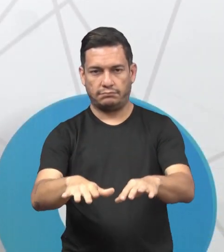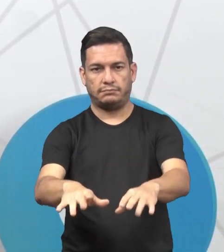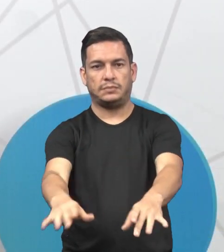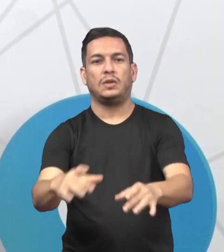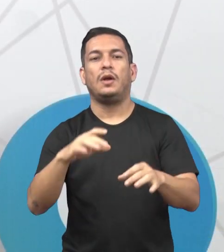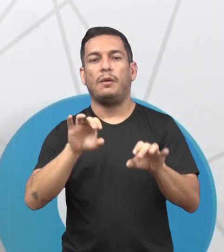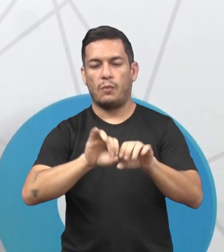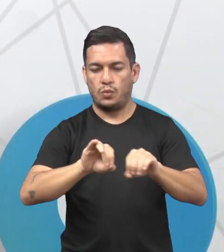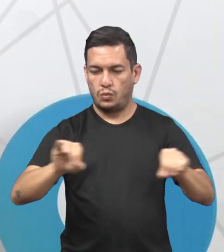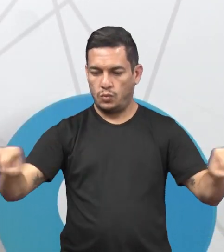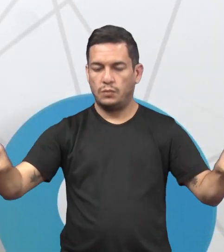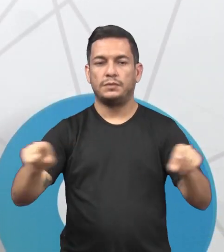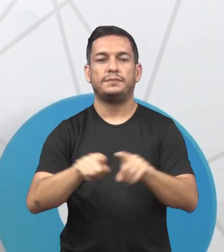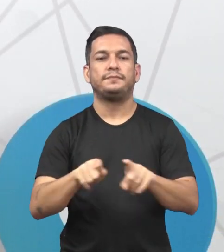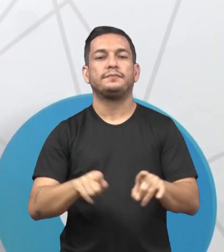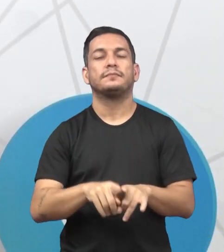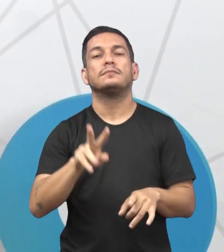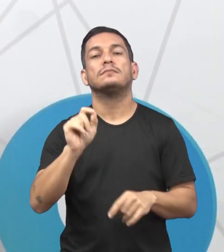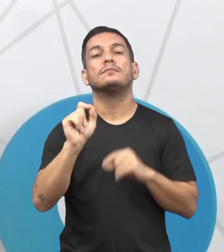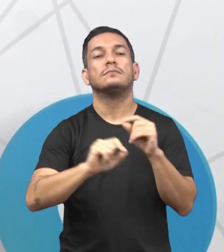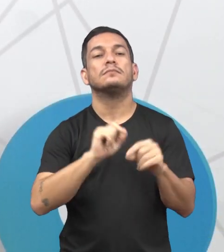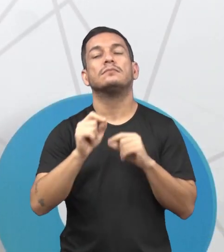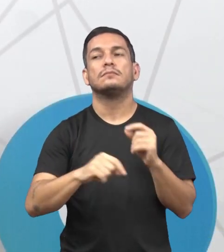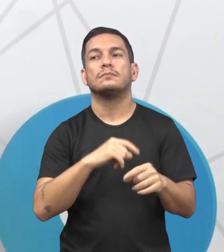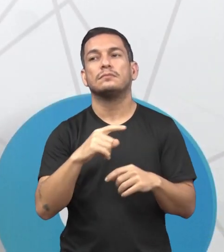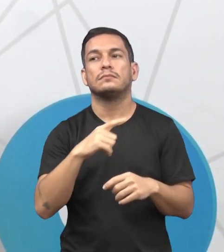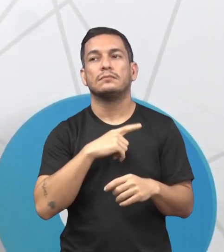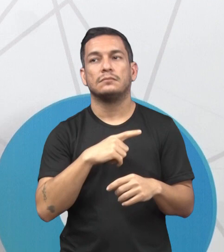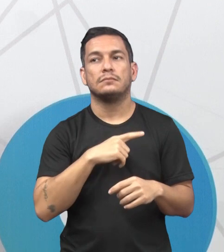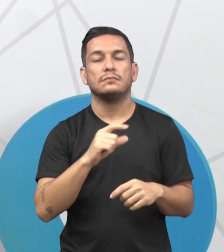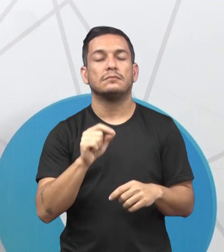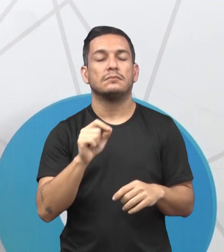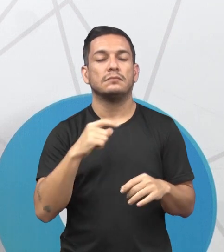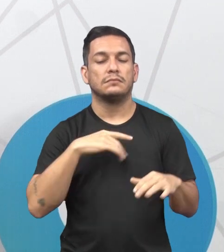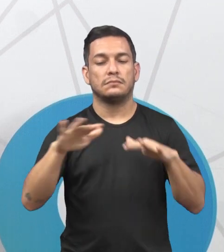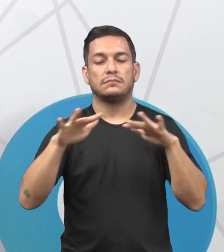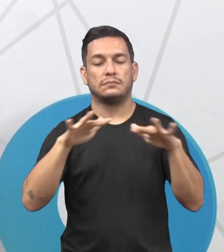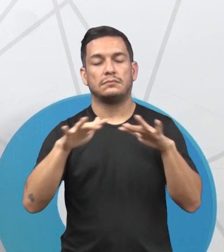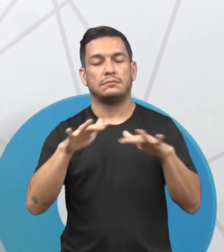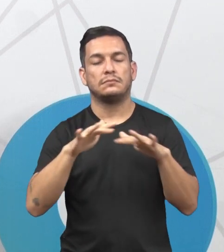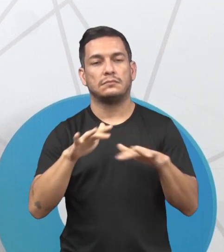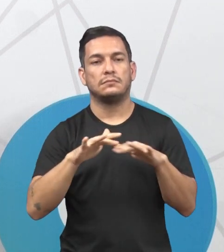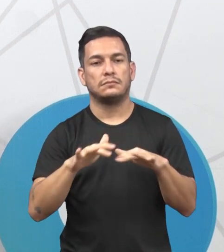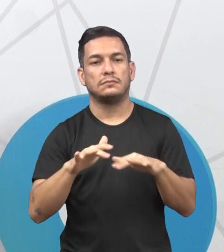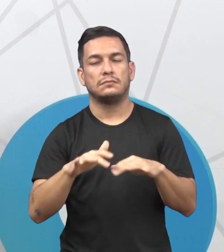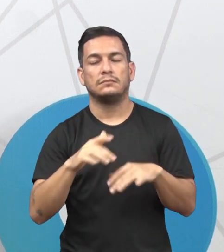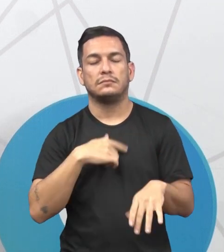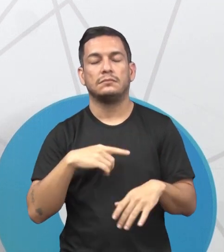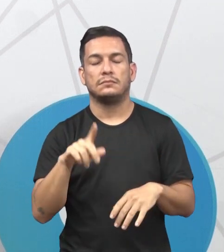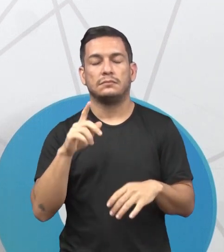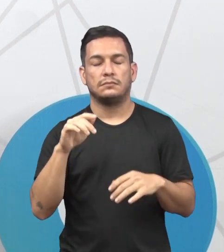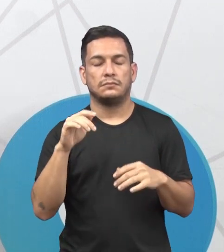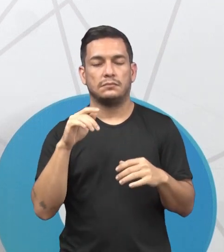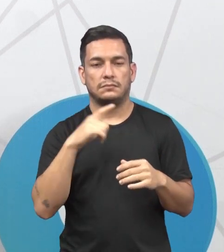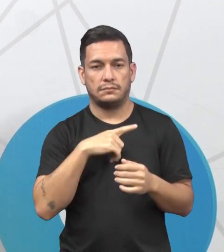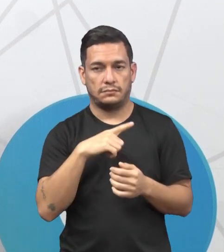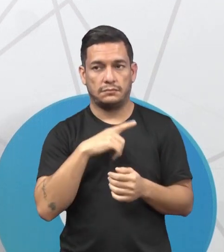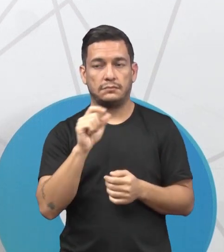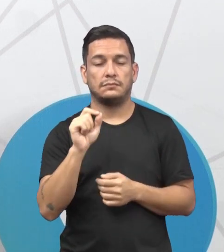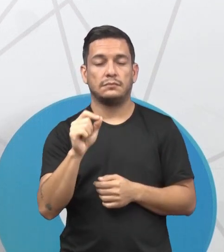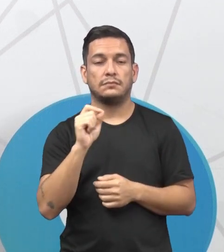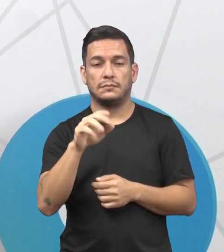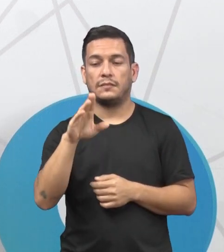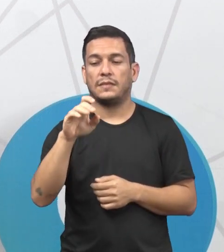por tubulações, ela vai mover certas pás e a partir do movimento a partir da energia do movimento, a